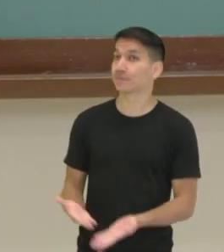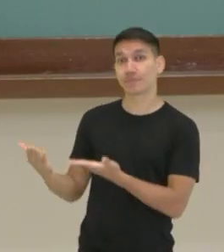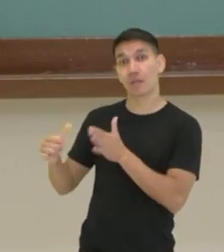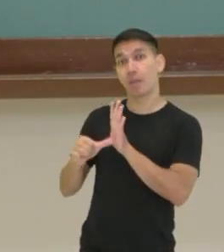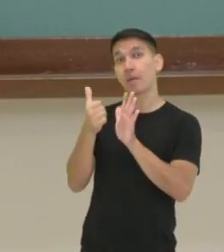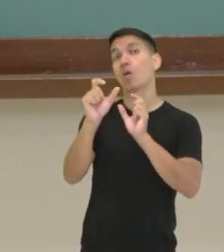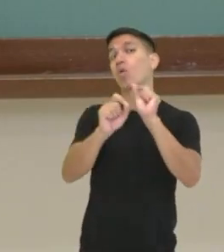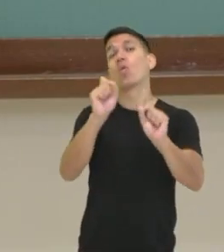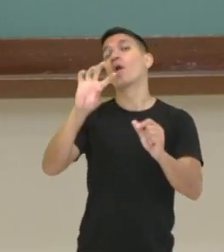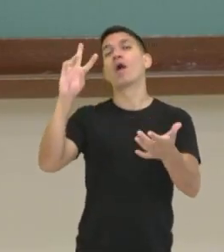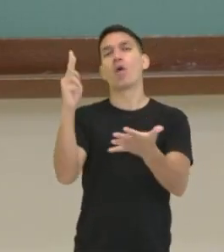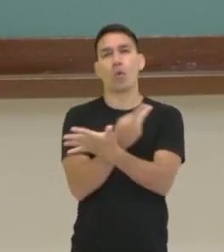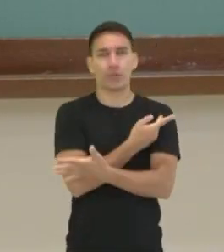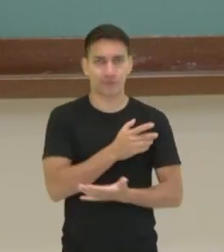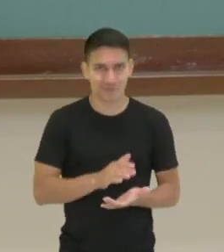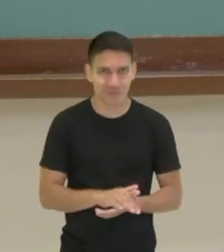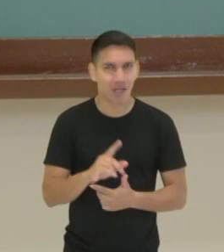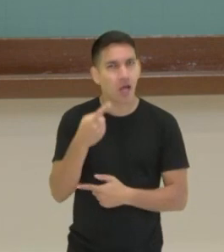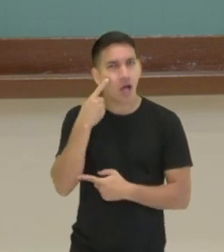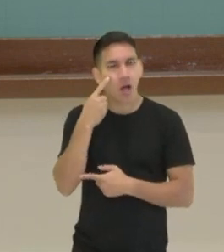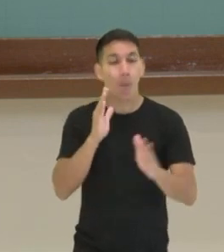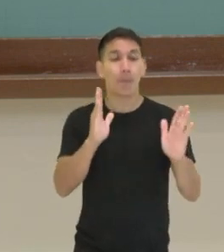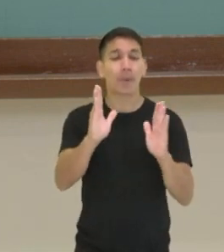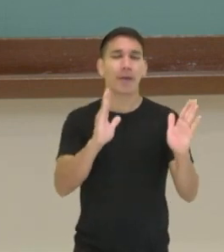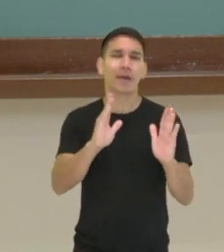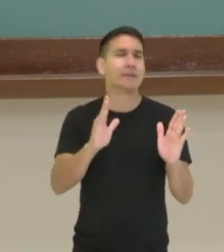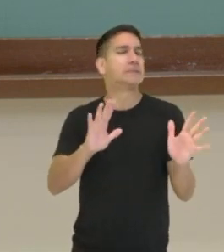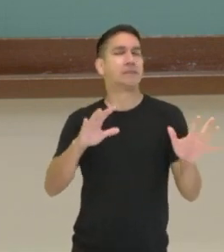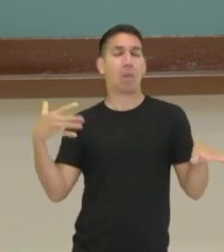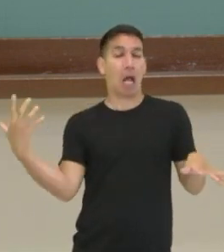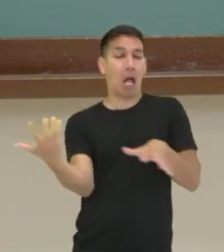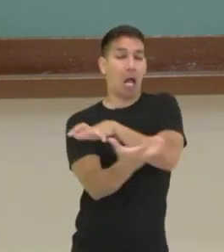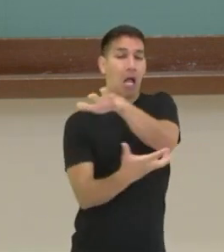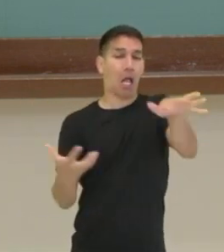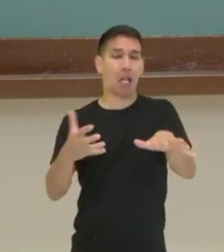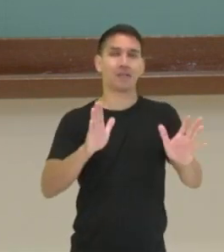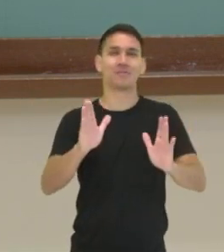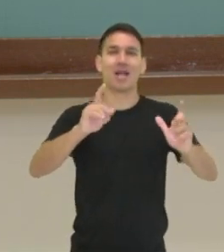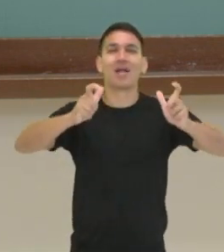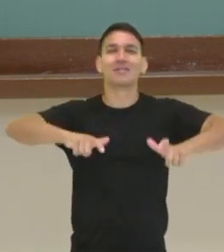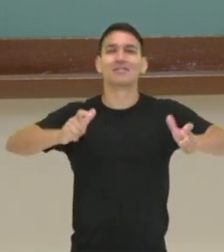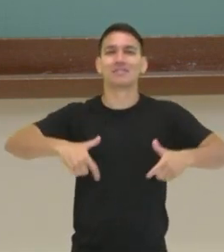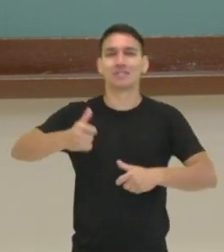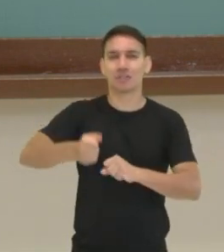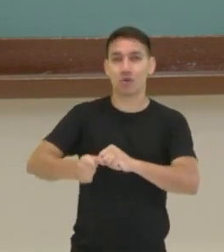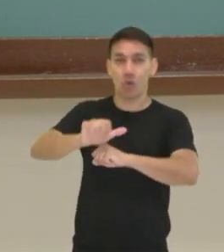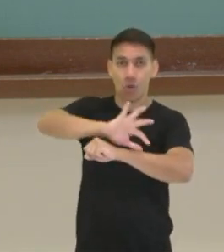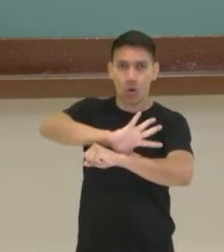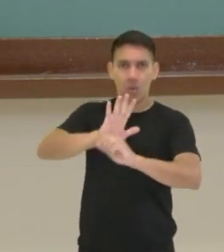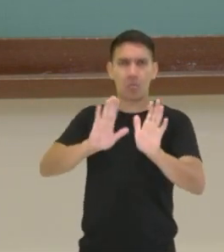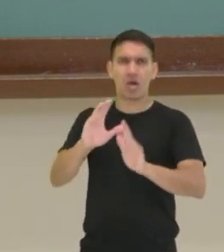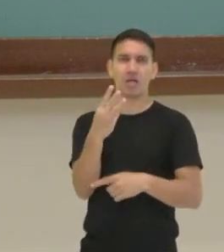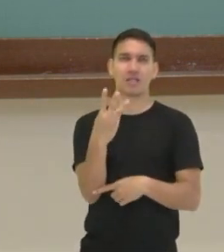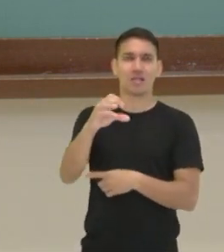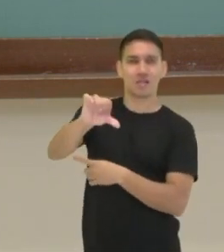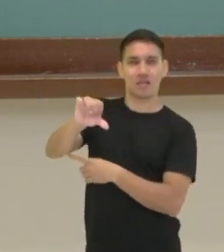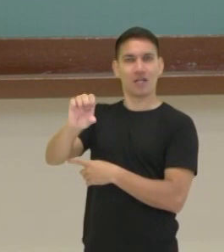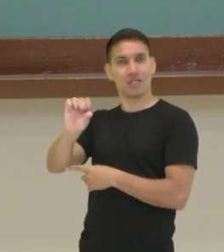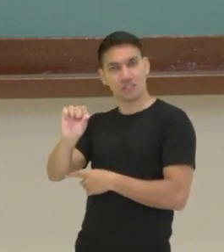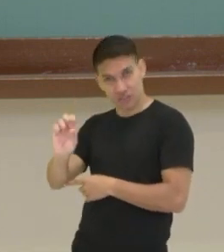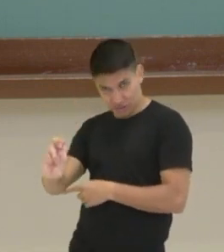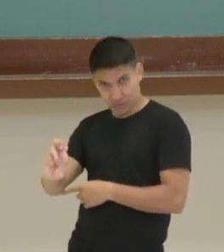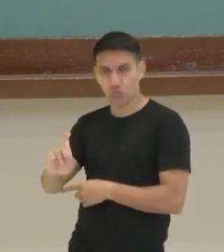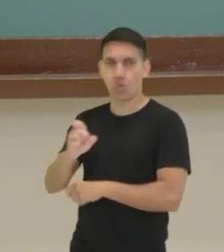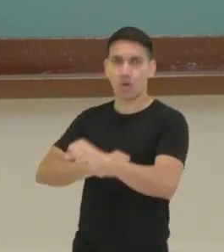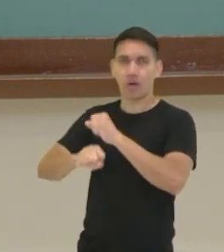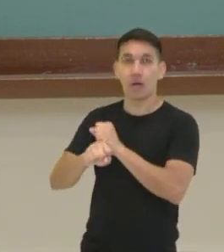Primeiramente, o que está acontecendo? Nós temos um período muito conturbado em Roma, que é mais ou menos no ano 395, que nesse momento Roma